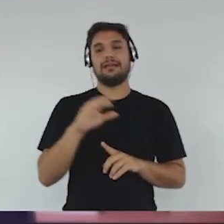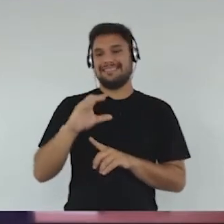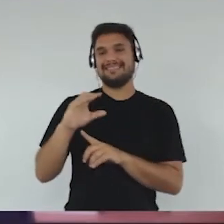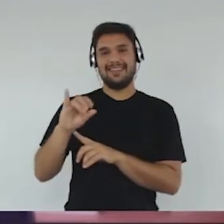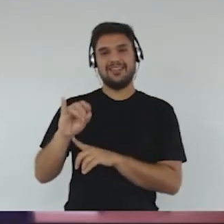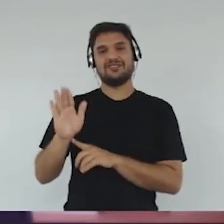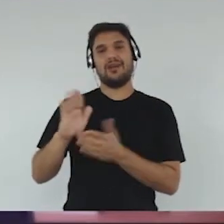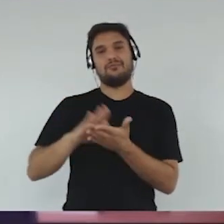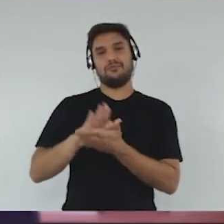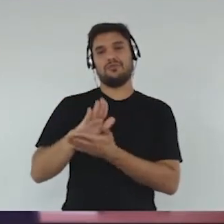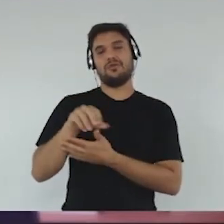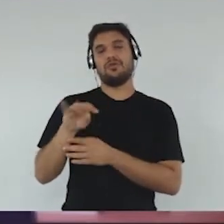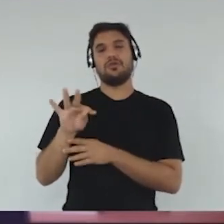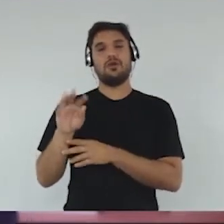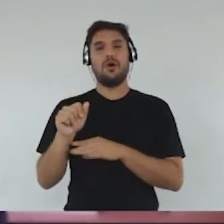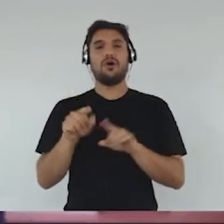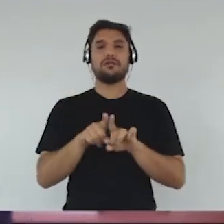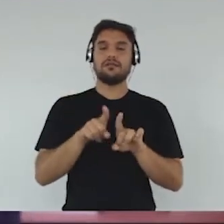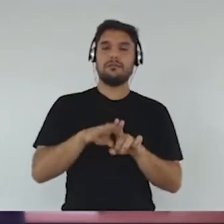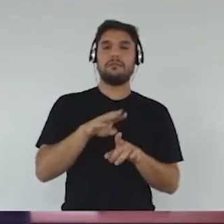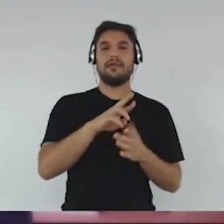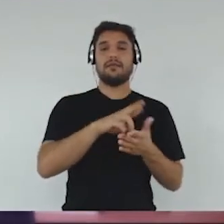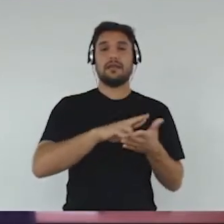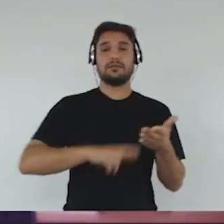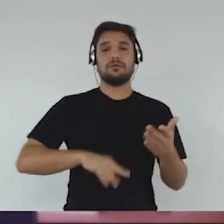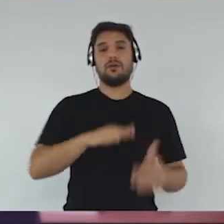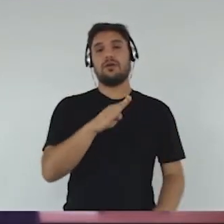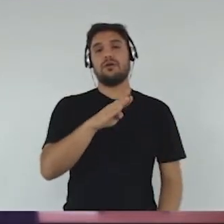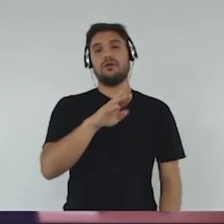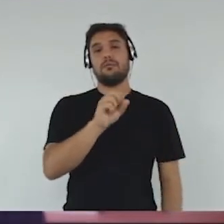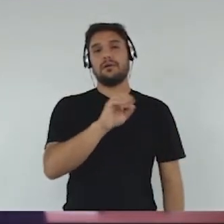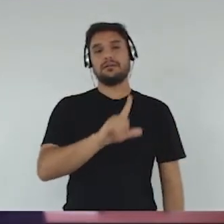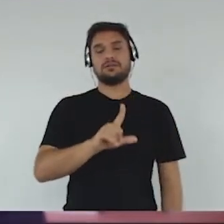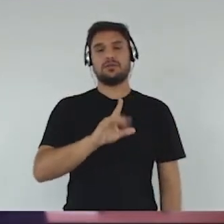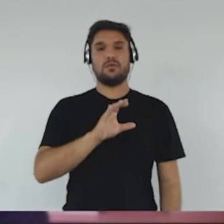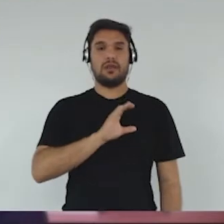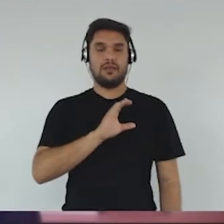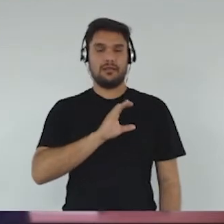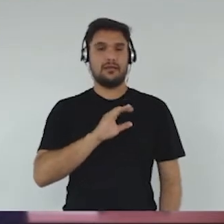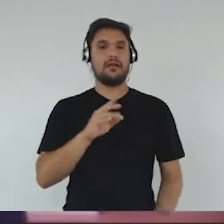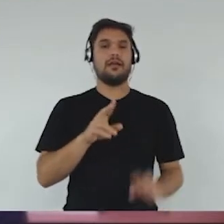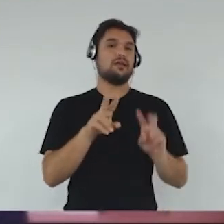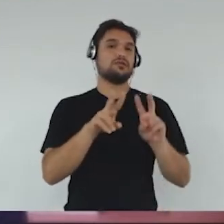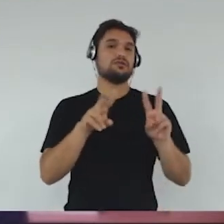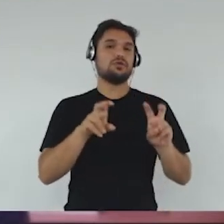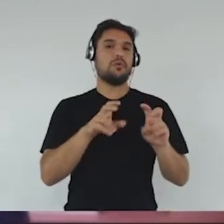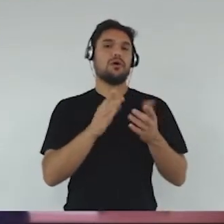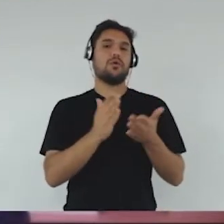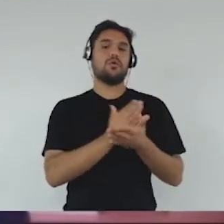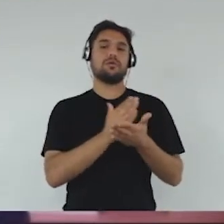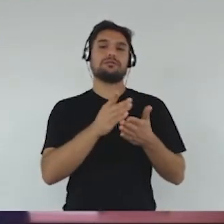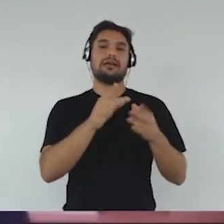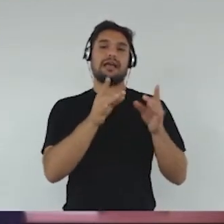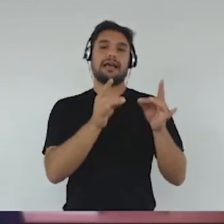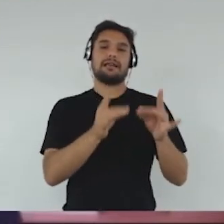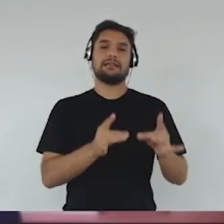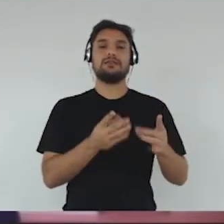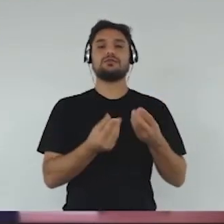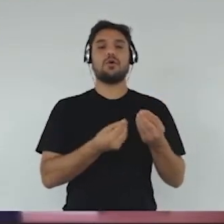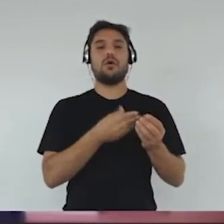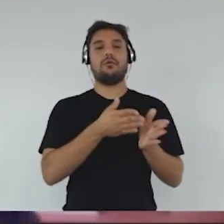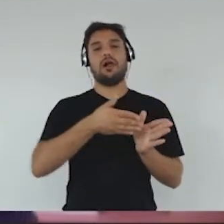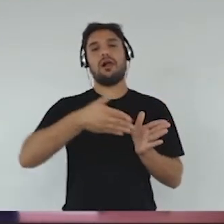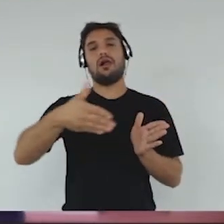CCI, há também as resoluções da Brasil-Canadá sobre aspectos relacionados à condução do procedimento